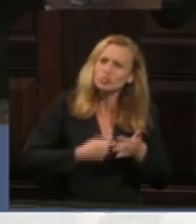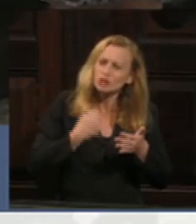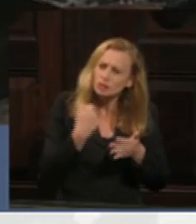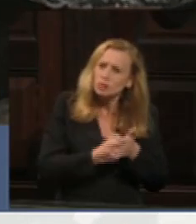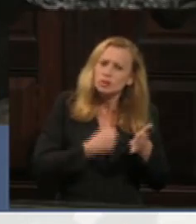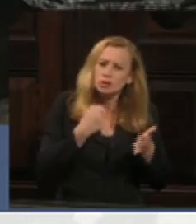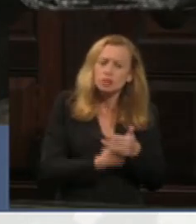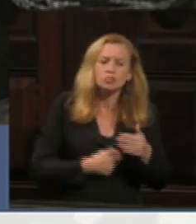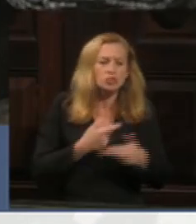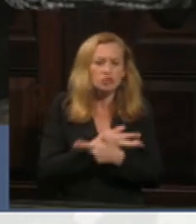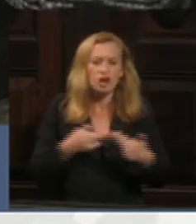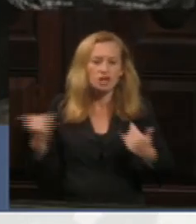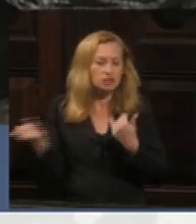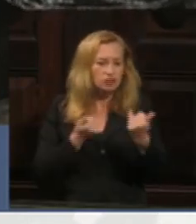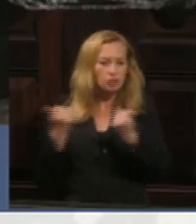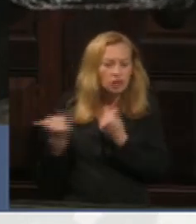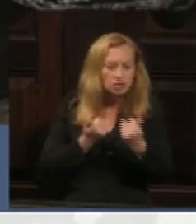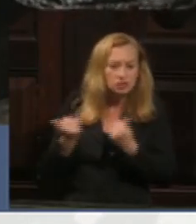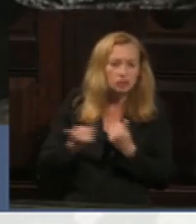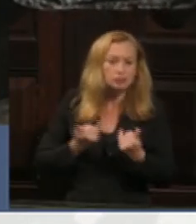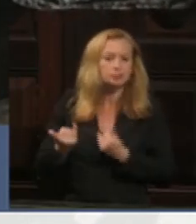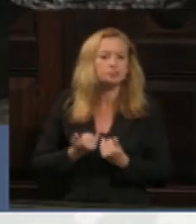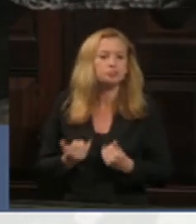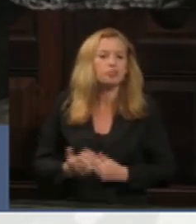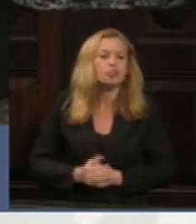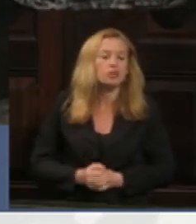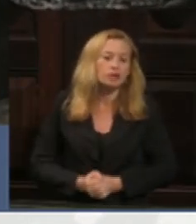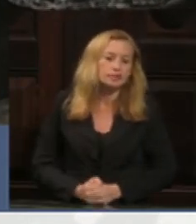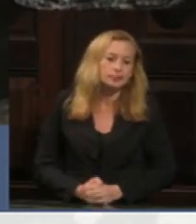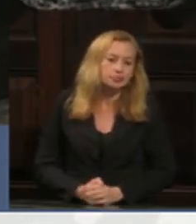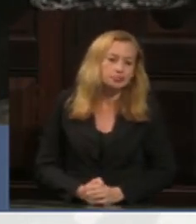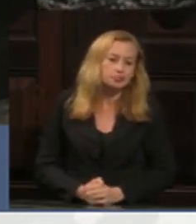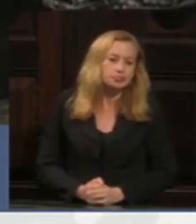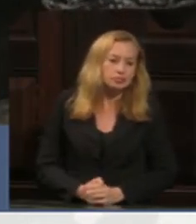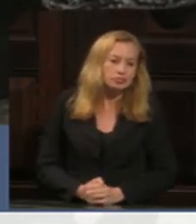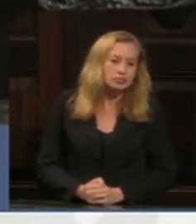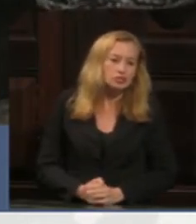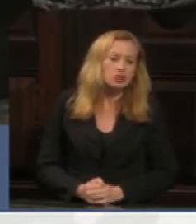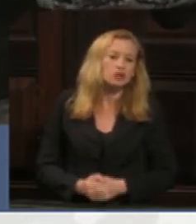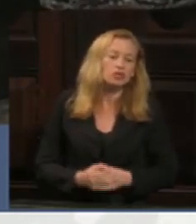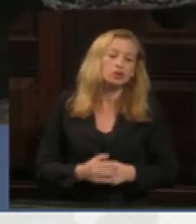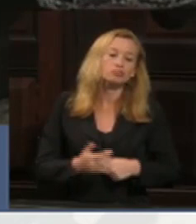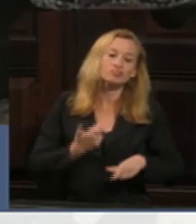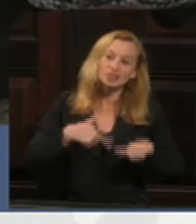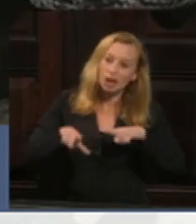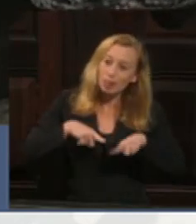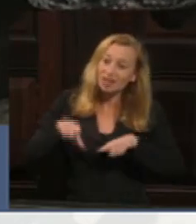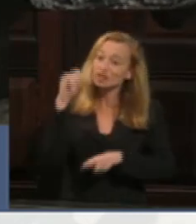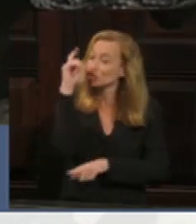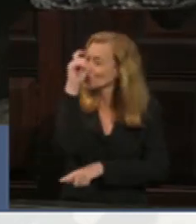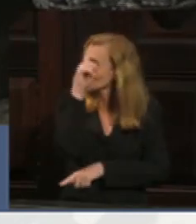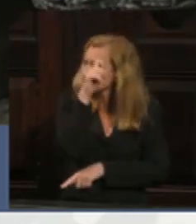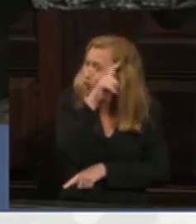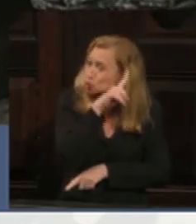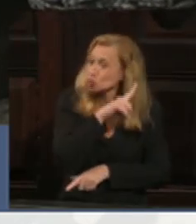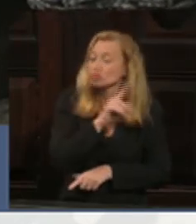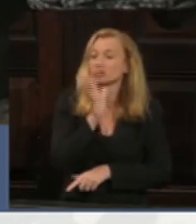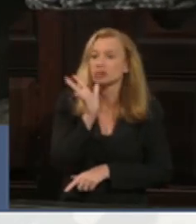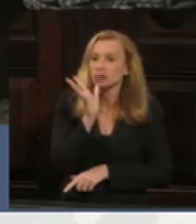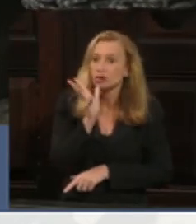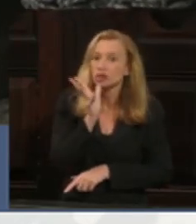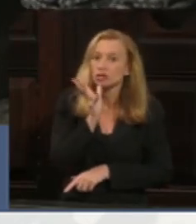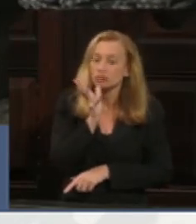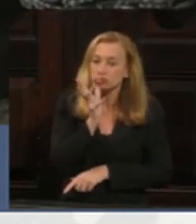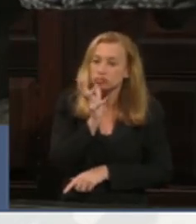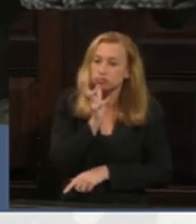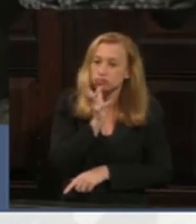infelizmente, trabalhou com a pressão da opinião pública, com a contra-informação. Olha, foi um trabalho primoroso, um trabalho que demorou para que eles fiquem